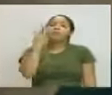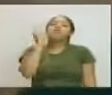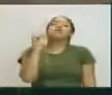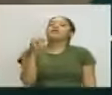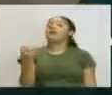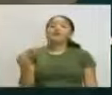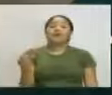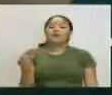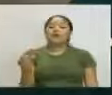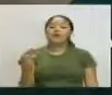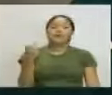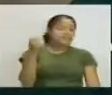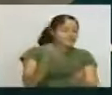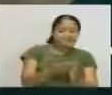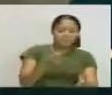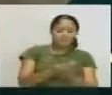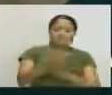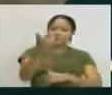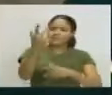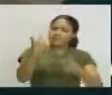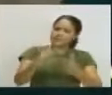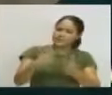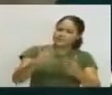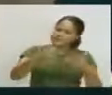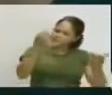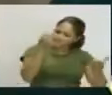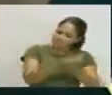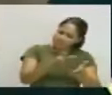Por que você anda em dia com suas contas?